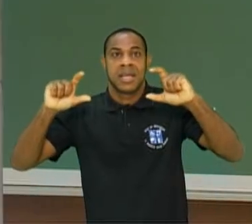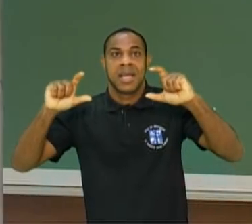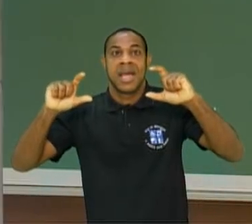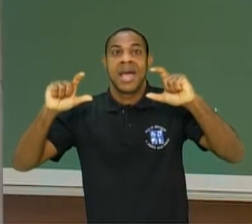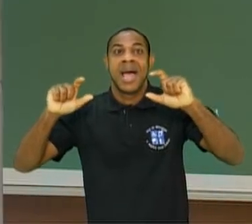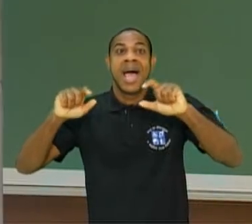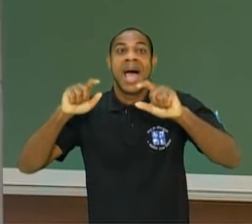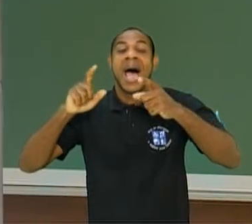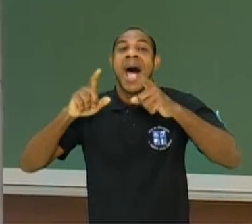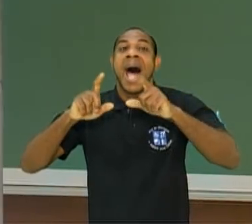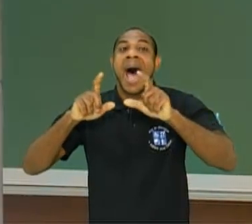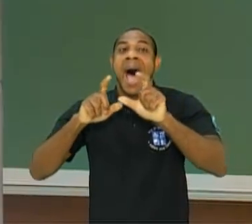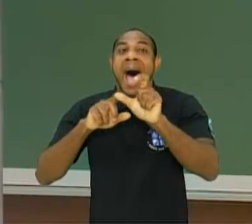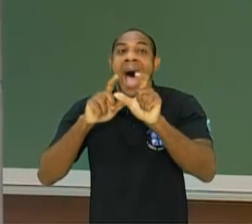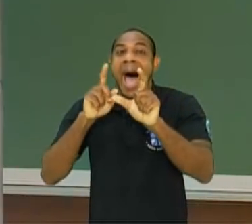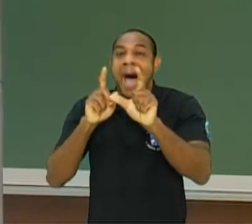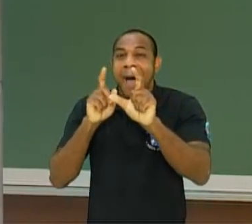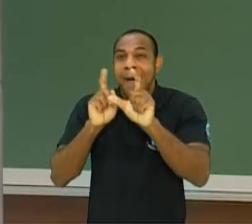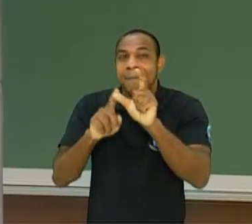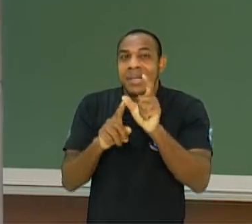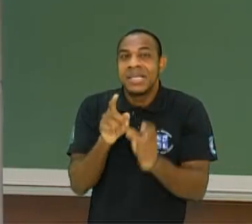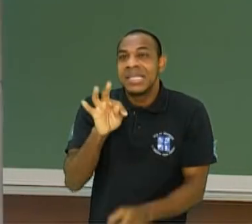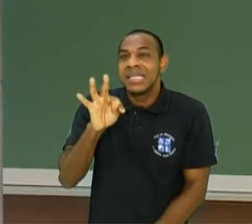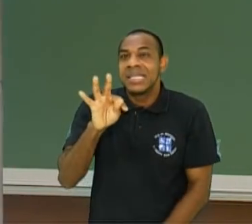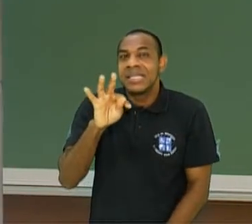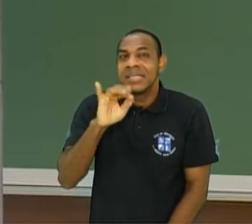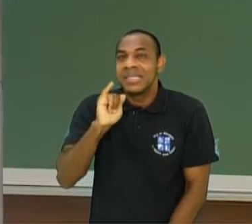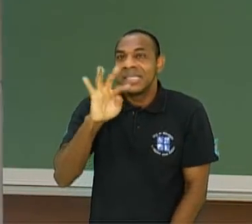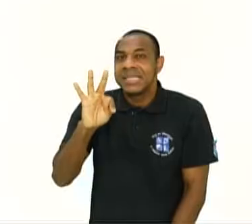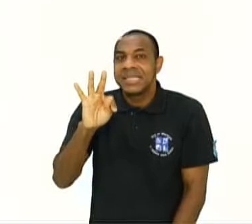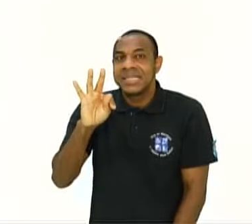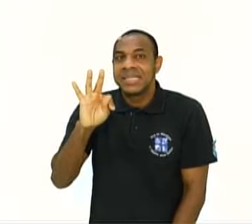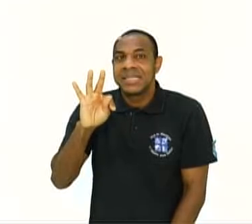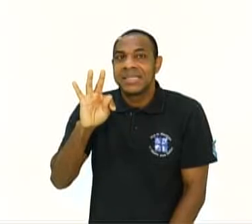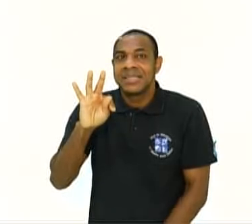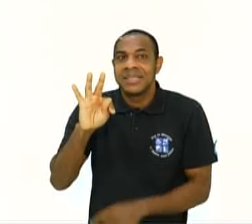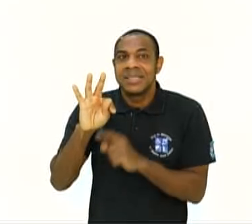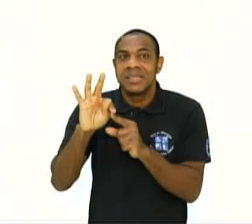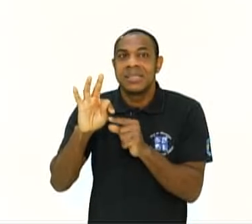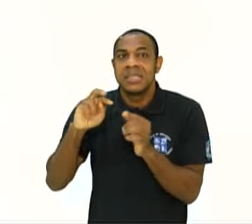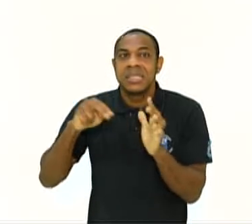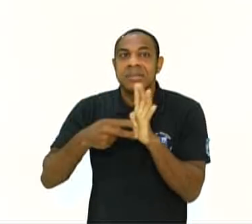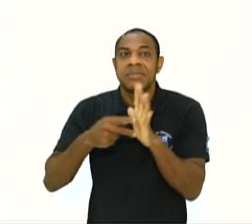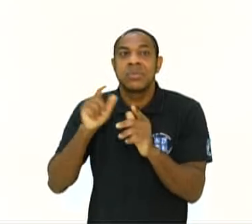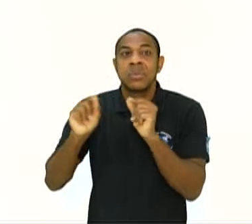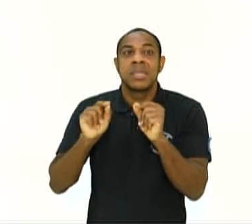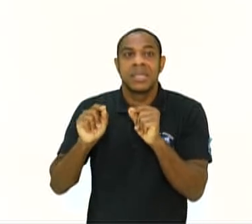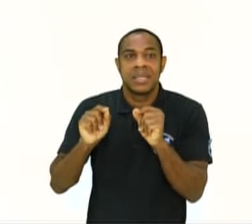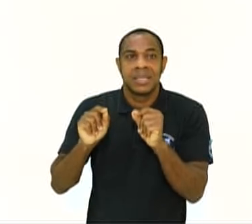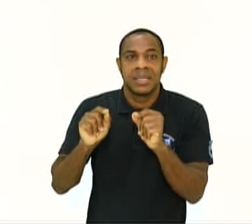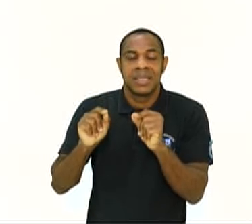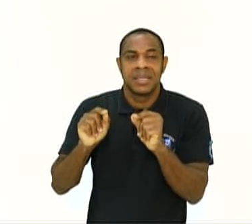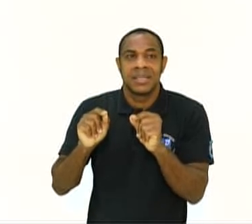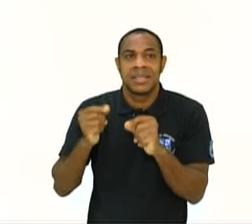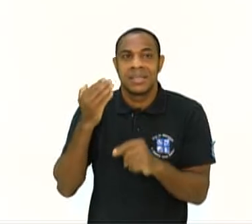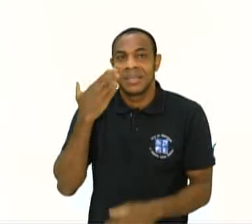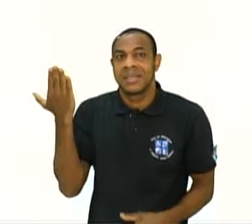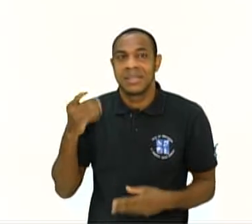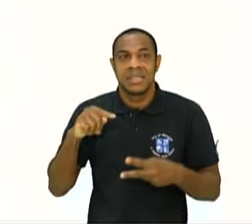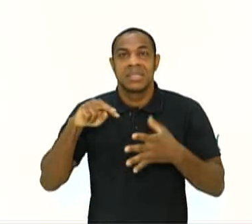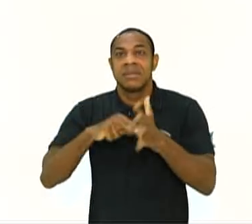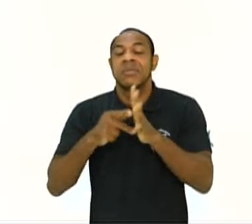refere ao quê? Esse it que nós temos ali na frase, ele se refere a wall, a old